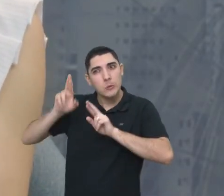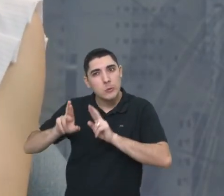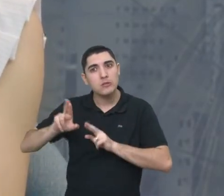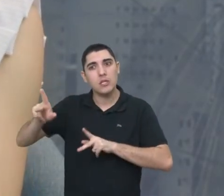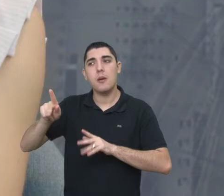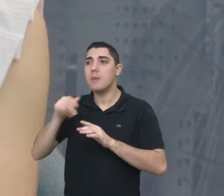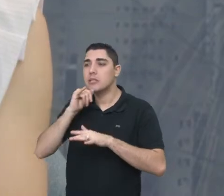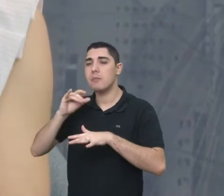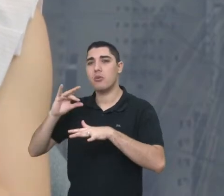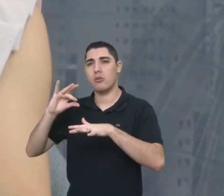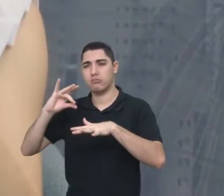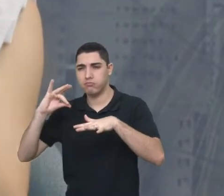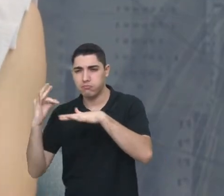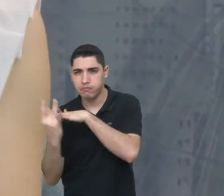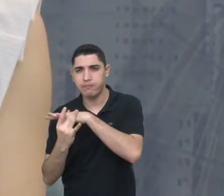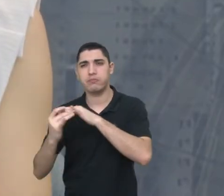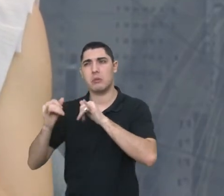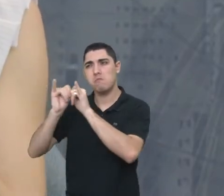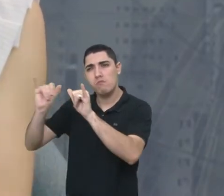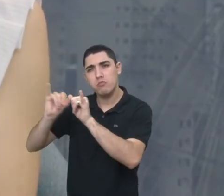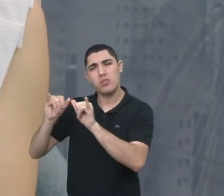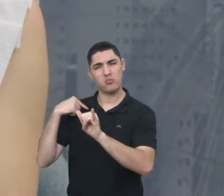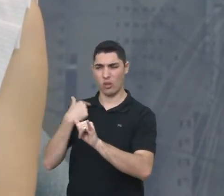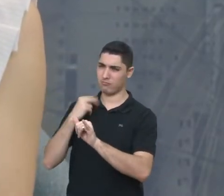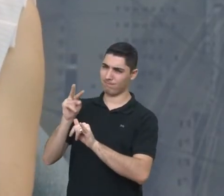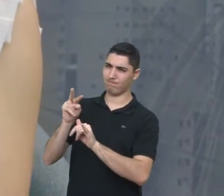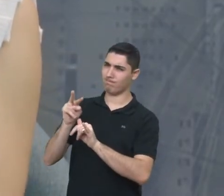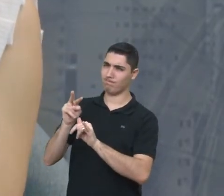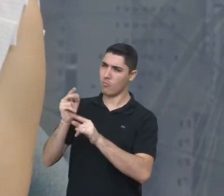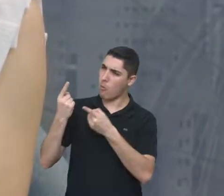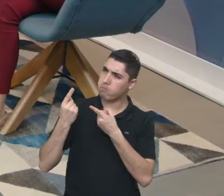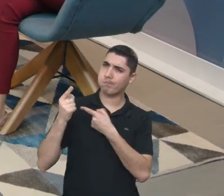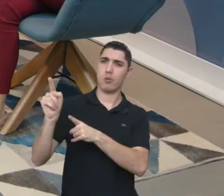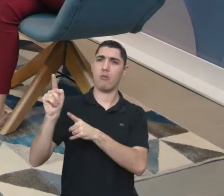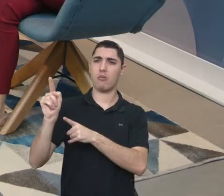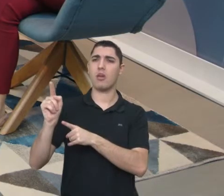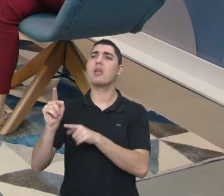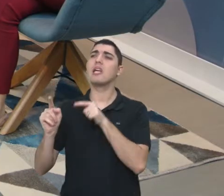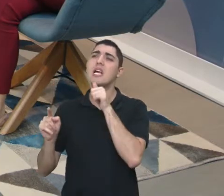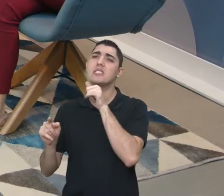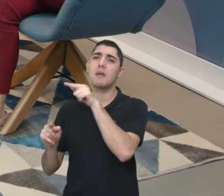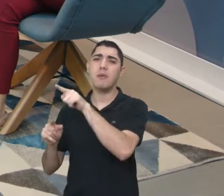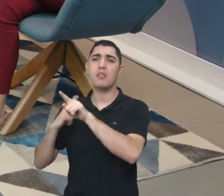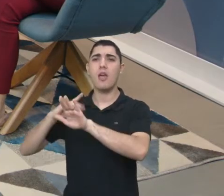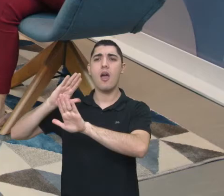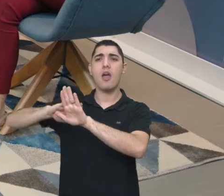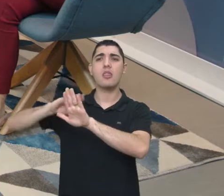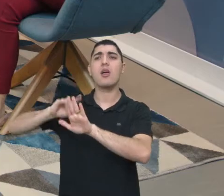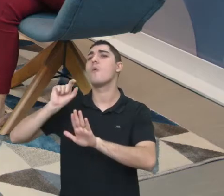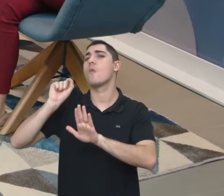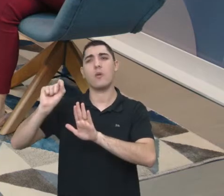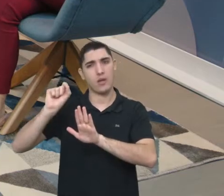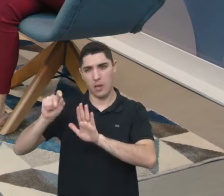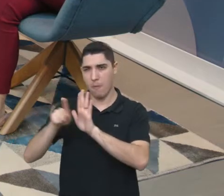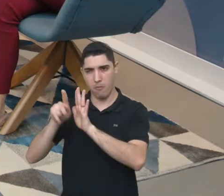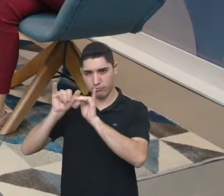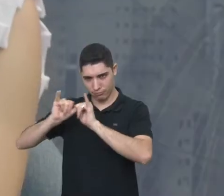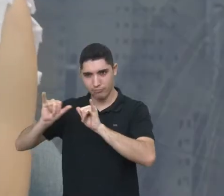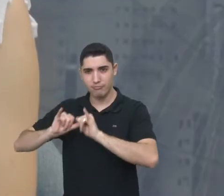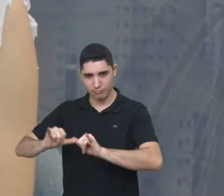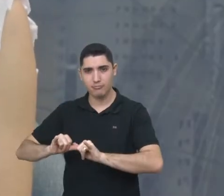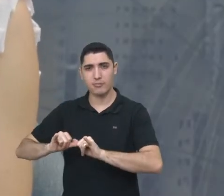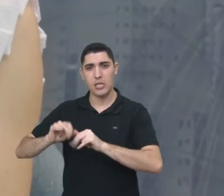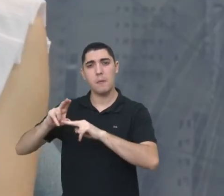um pouco a mídia, as propagandas, buscar entender, né, o que tem por trás dessa propaganda, né? Por que